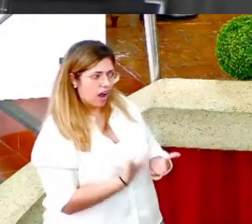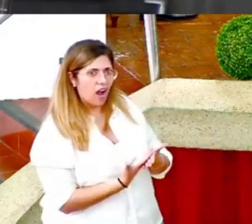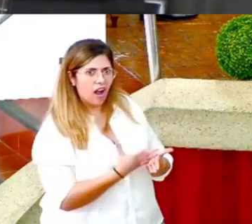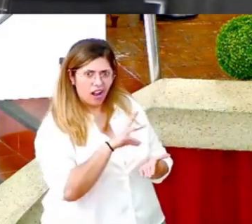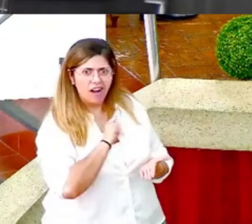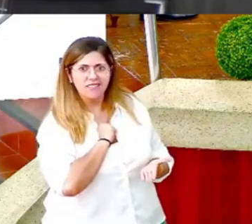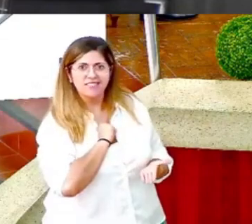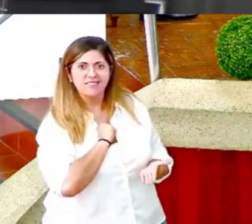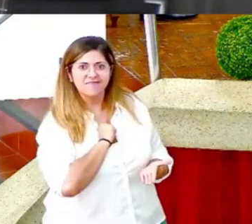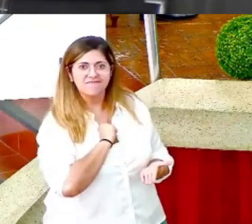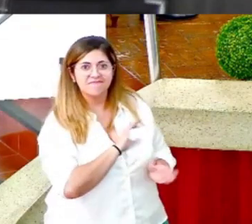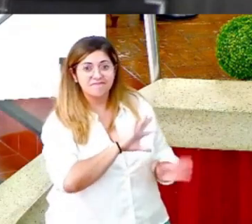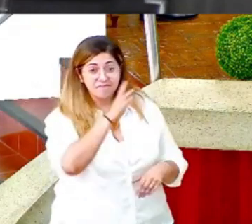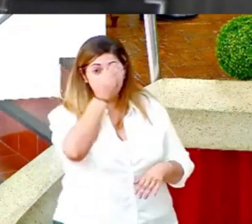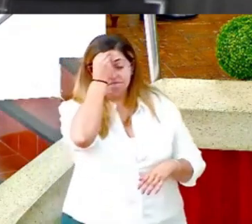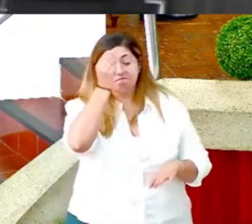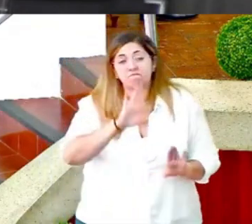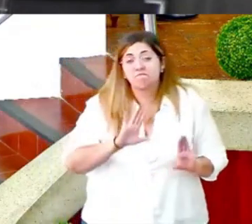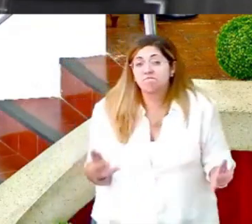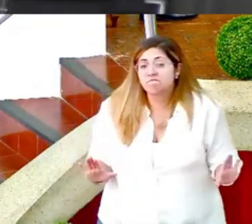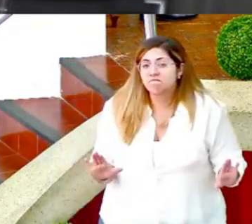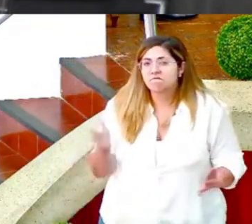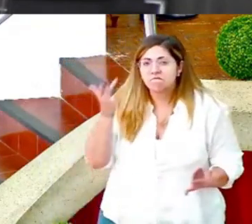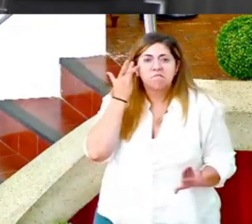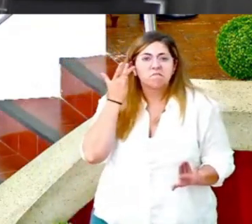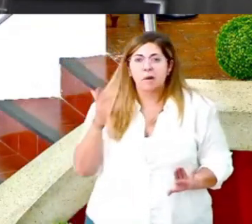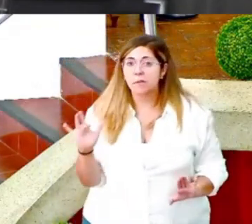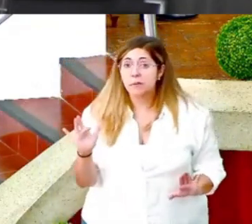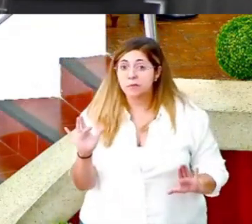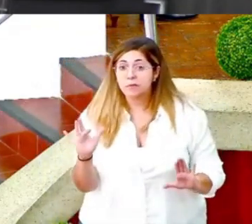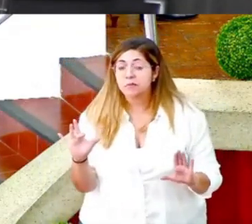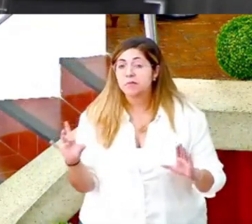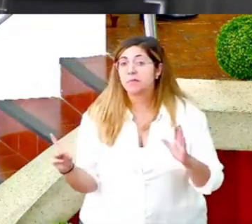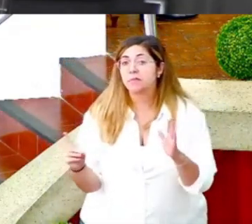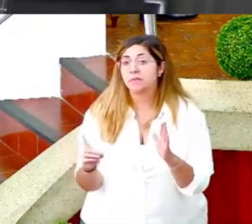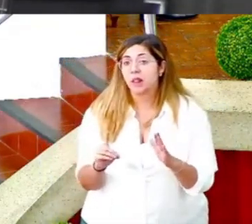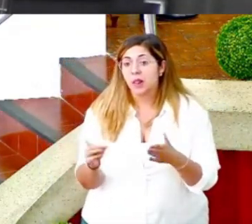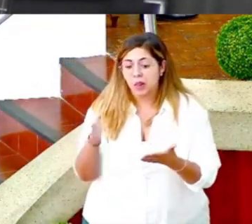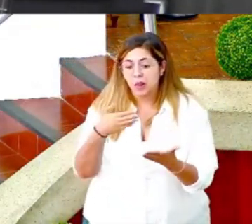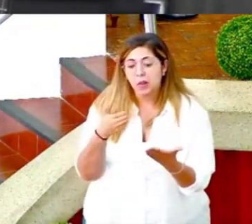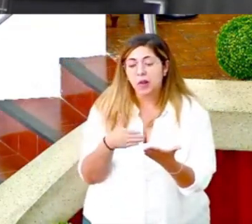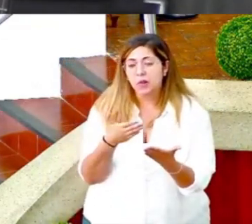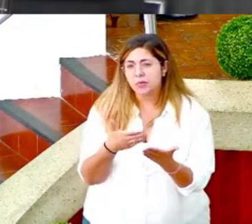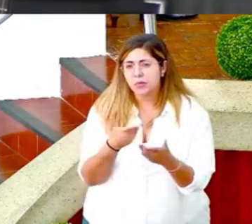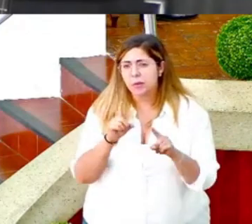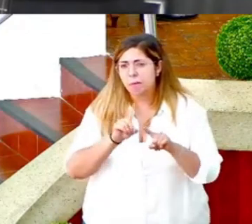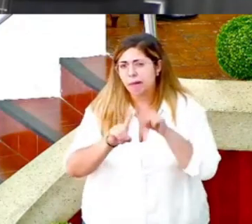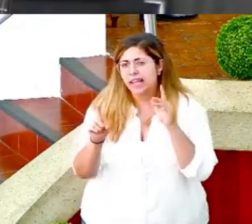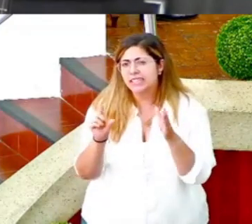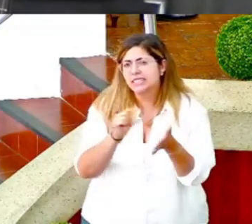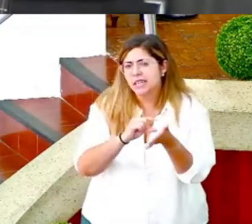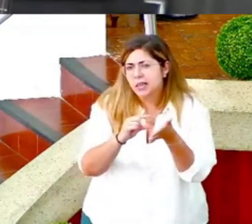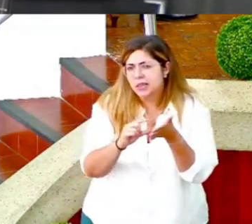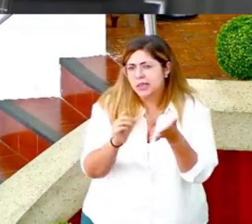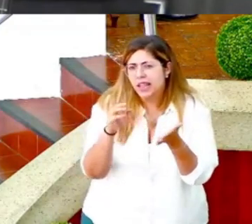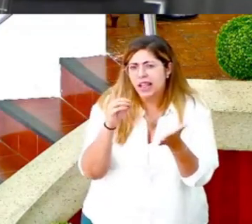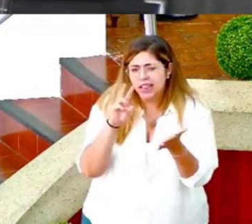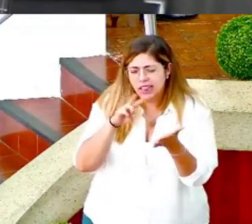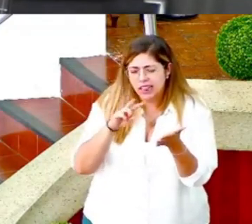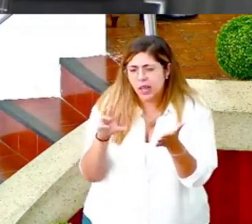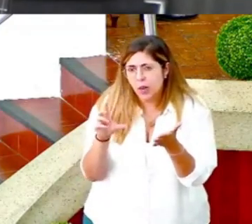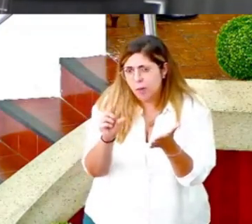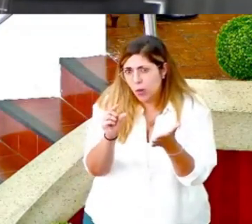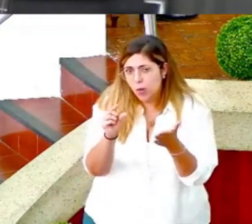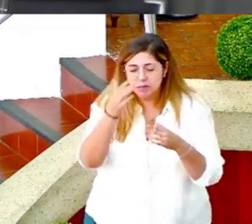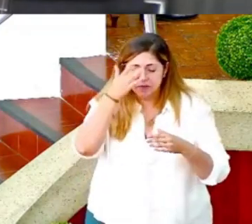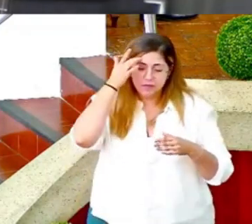livro dizia? Está relatado aqui, o 11, só vou ler um pouquinho para o irmão e para a irmã entender.